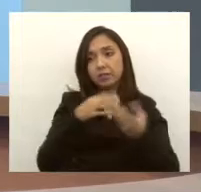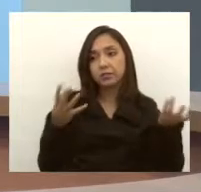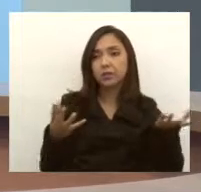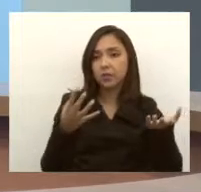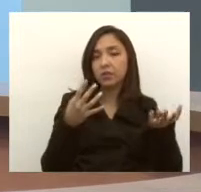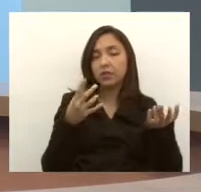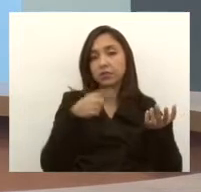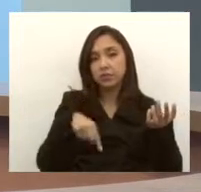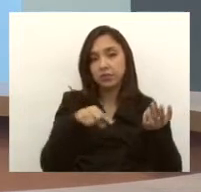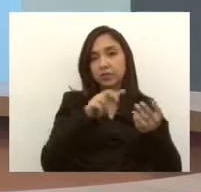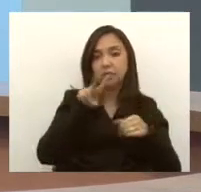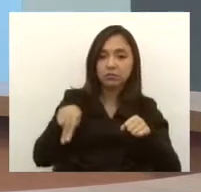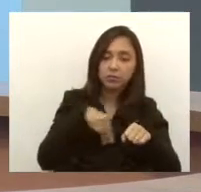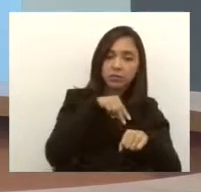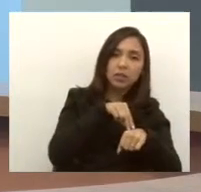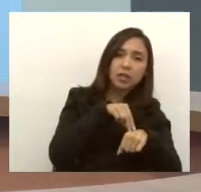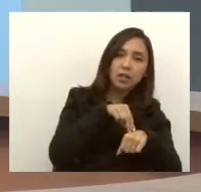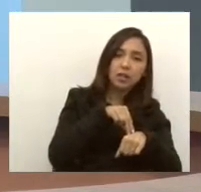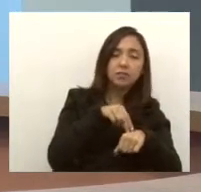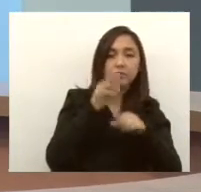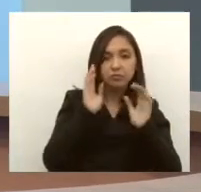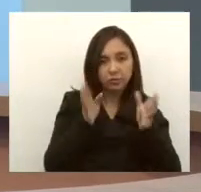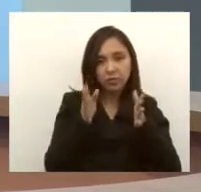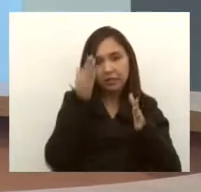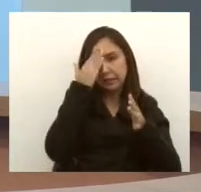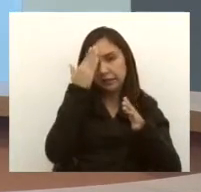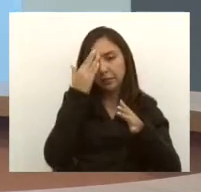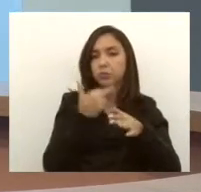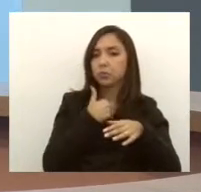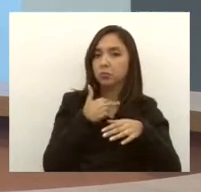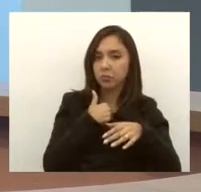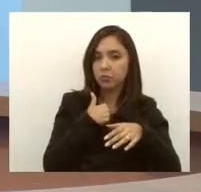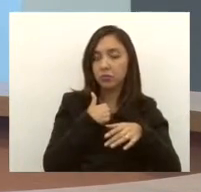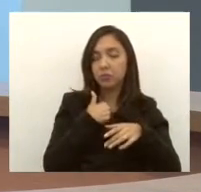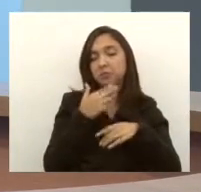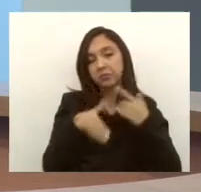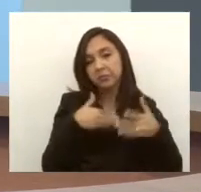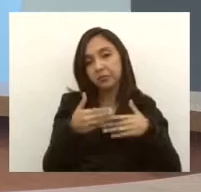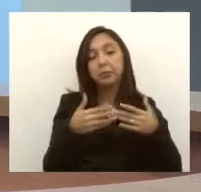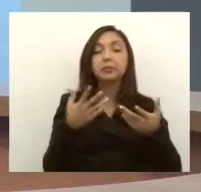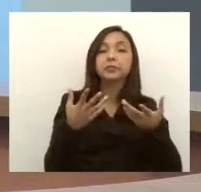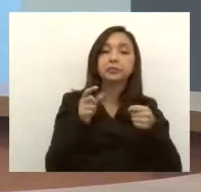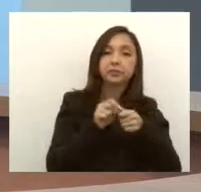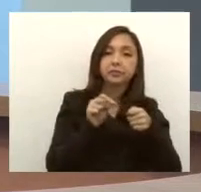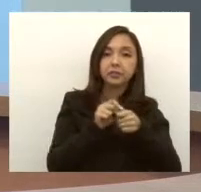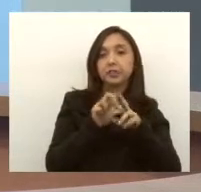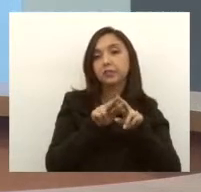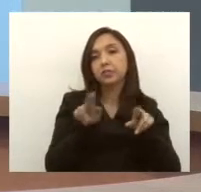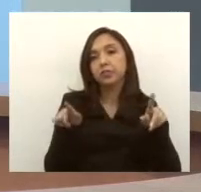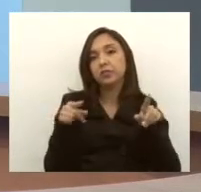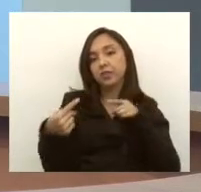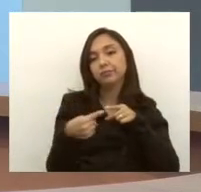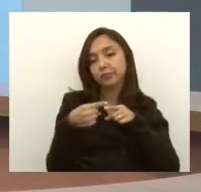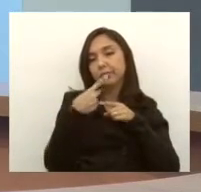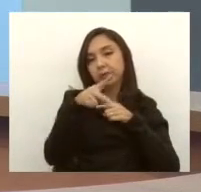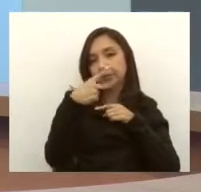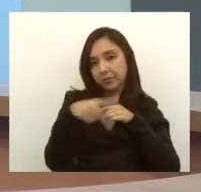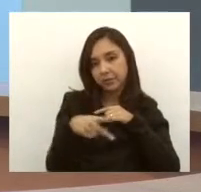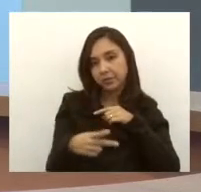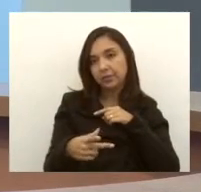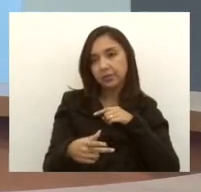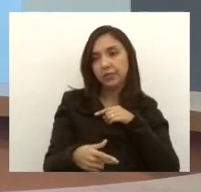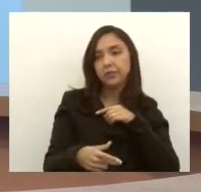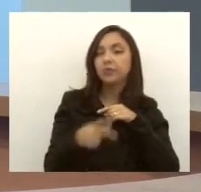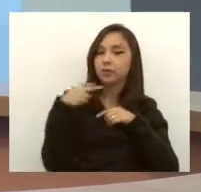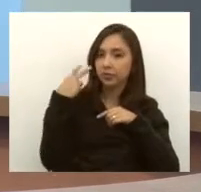que Vossa Excelência utilize de expedientes que você sabe não poder usar para poder fazer com que as coisas sejam ao seu favor sempre e tal. Vossa